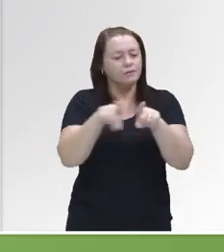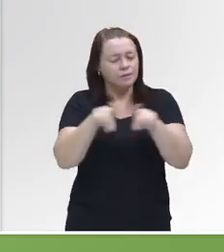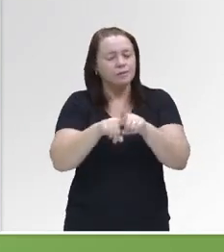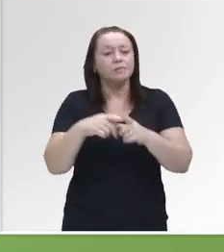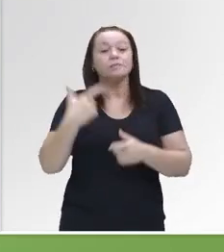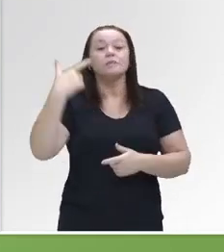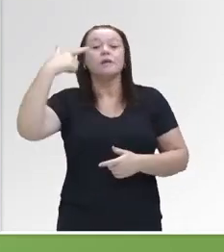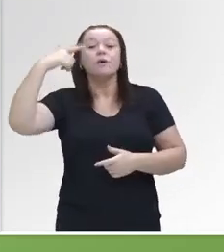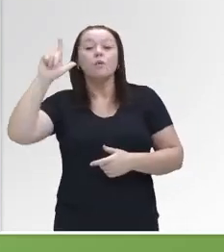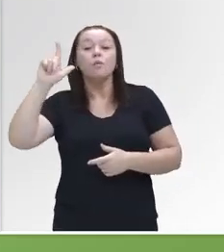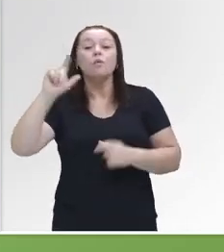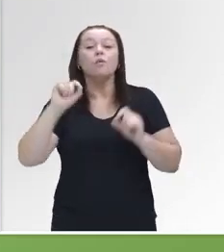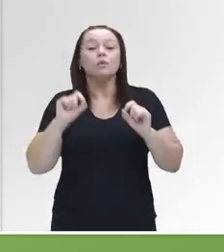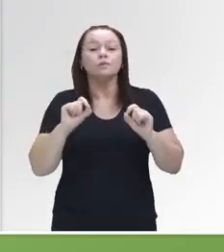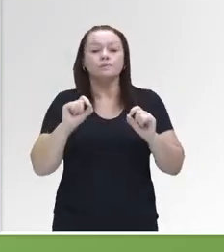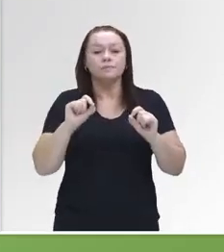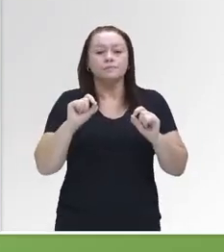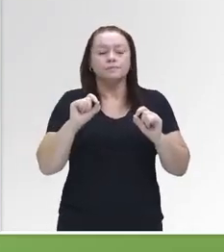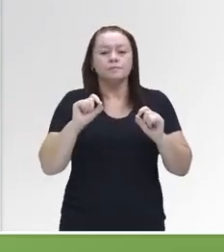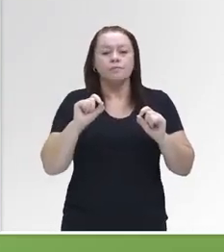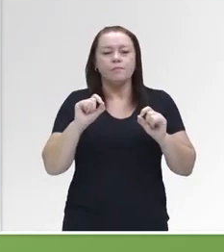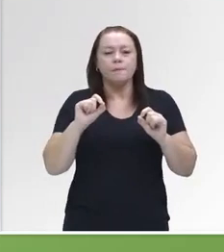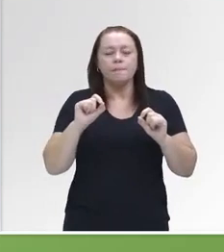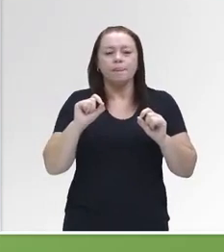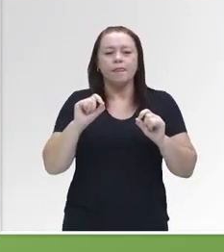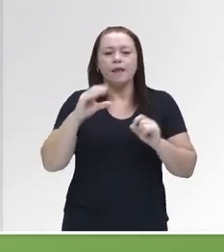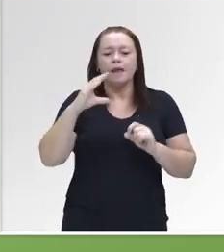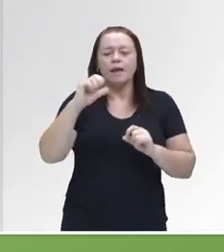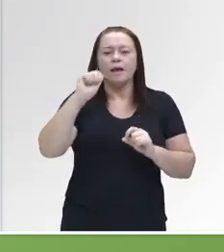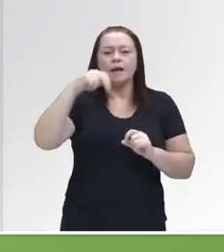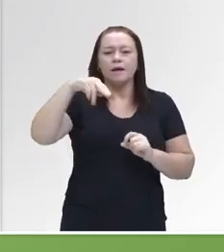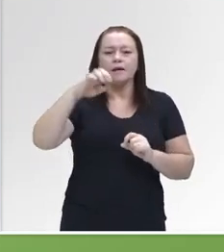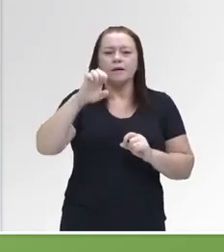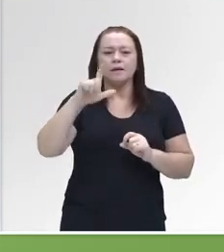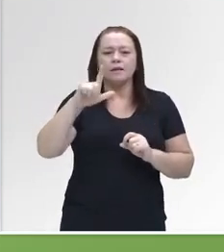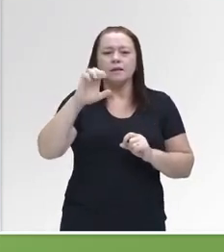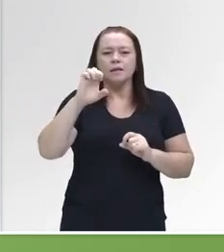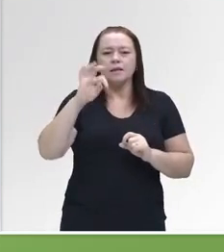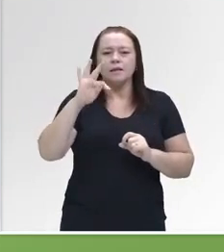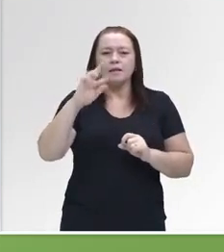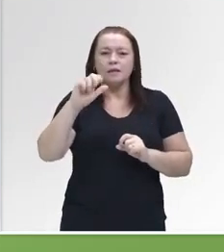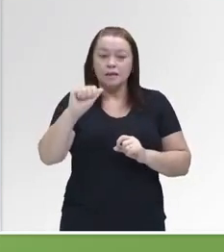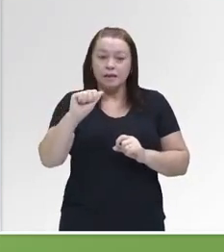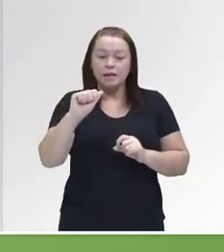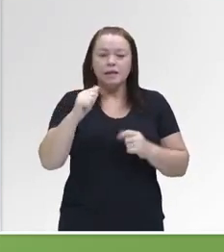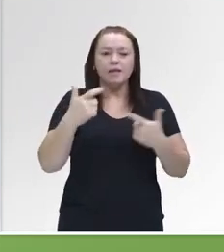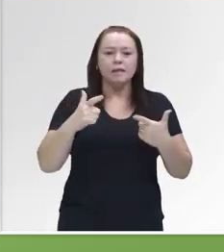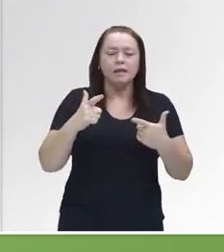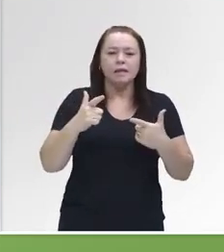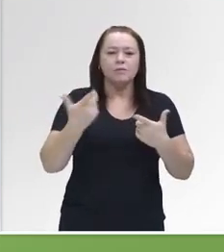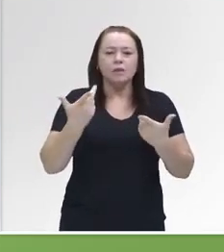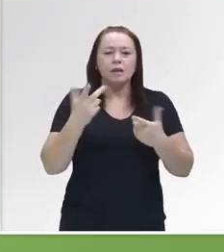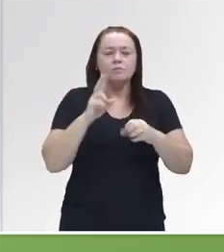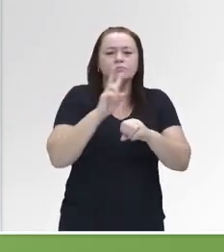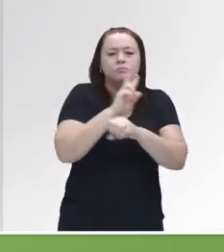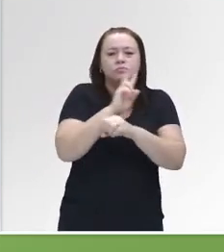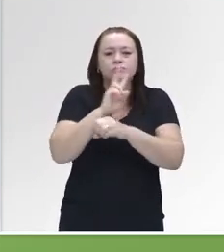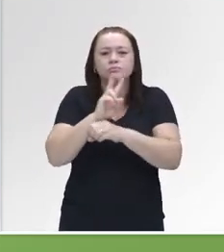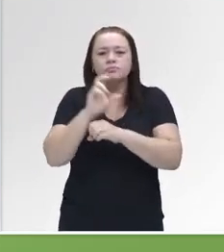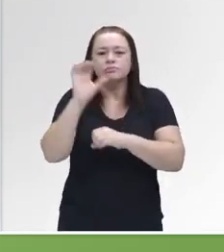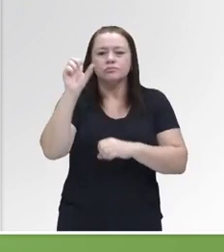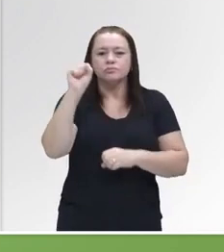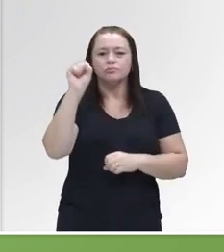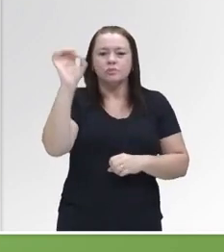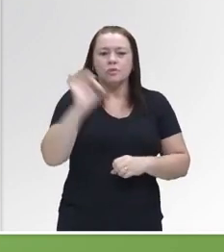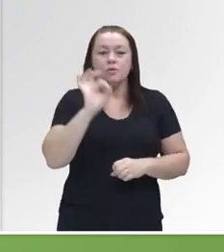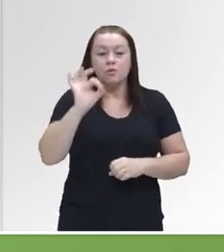questão são canaletas, né? Sem proteção. Aí são 8% só.